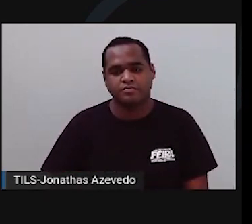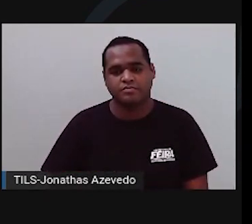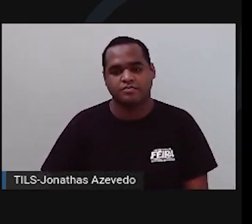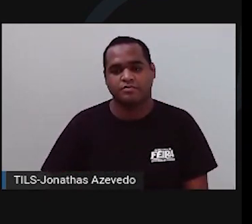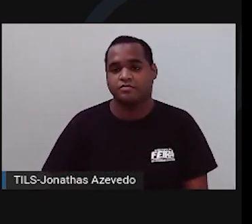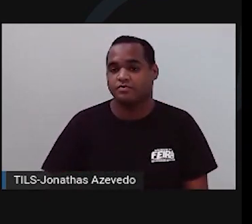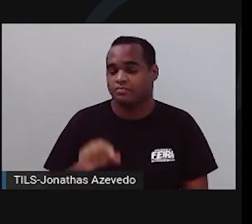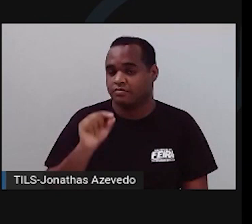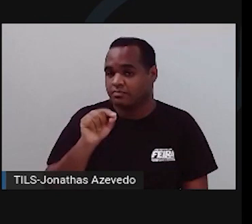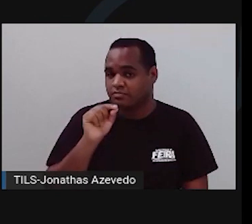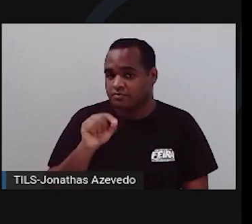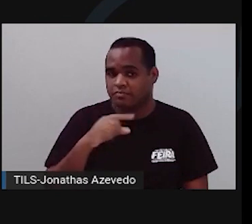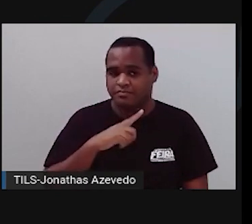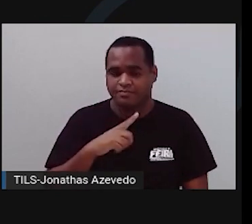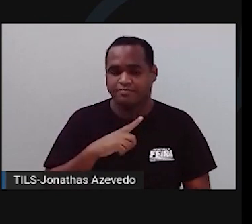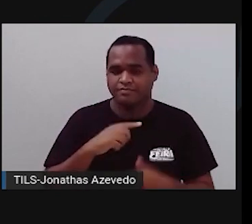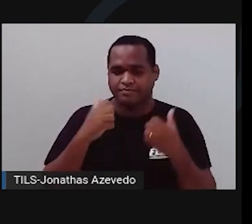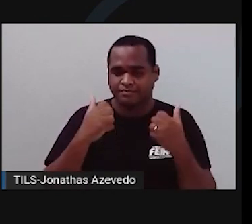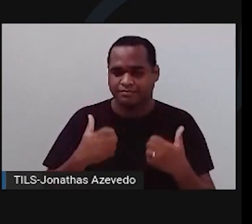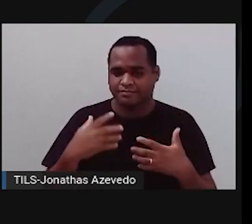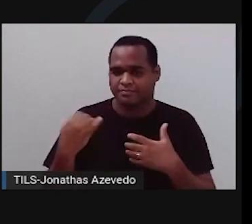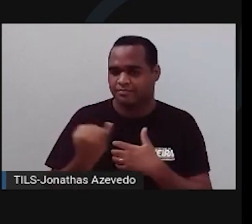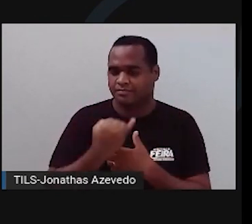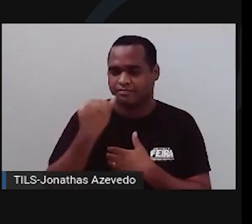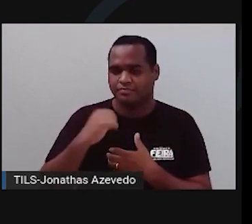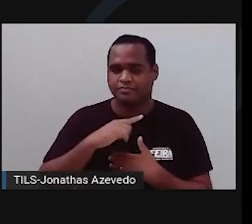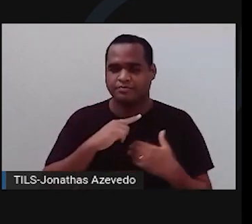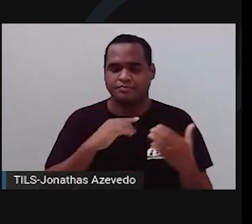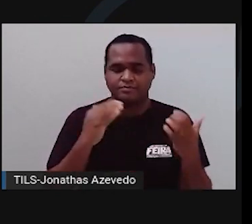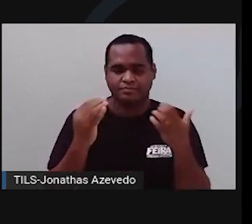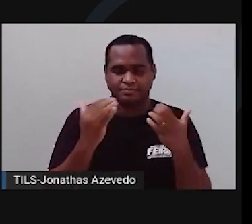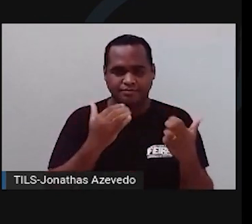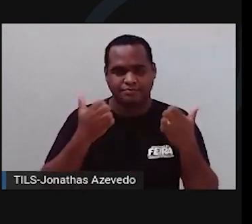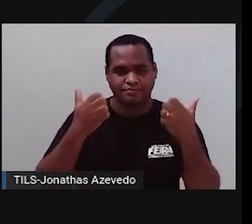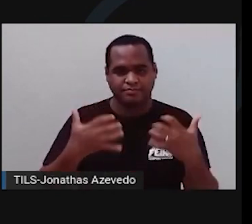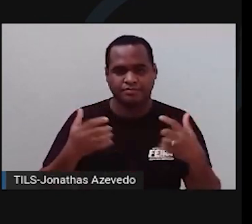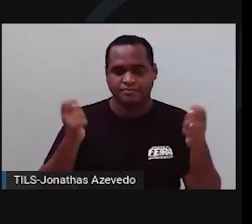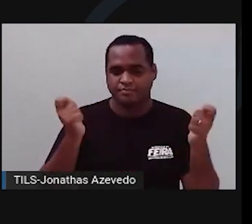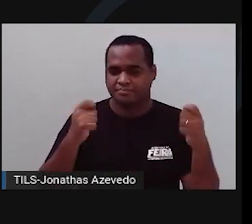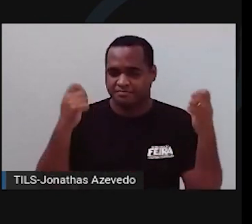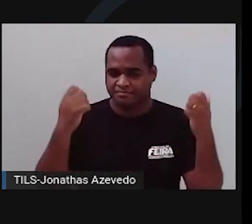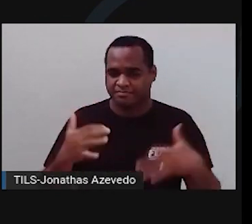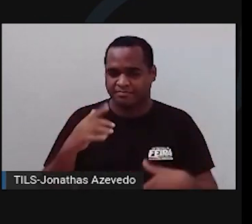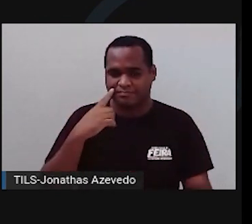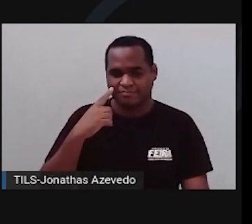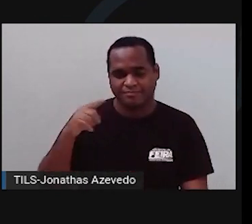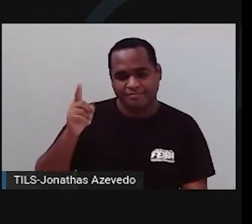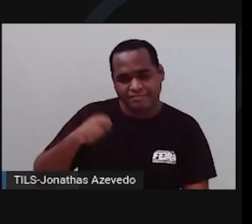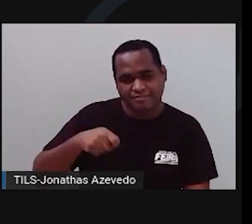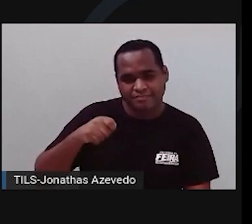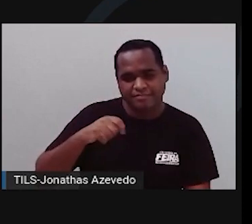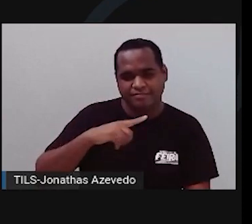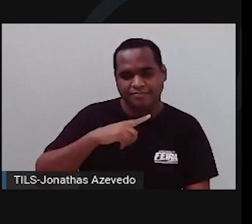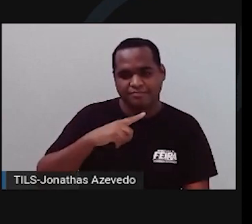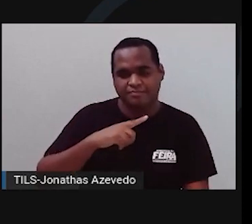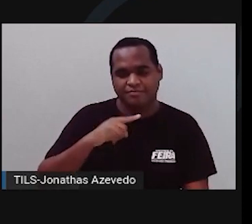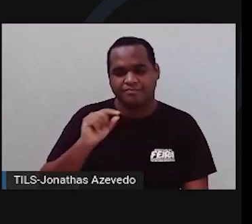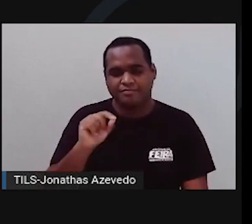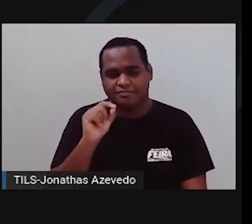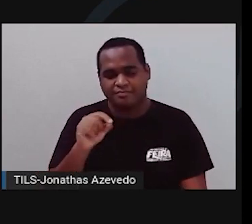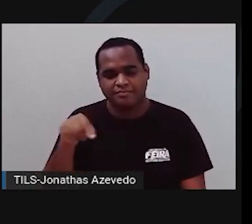As placas de cultivo também são preparadas com antecedência para que o meio fique estabilizado nas condições